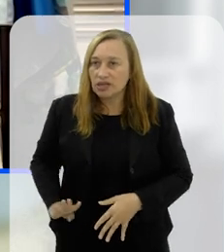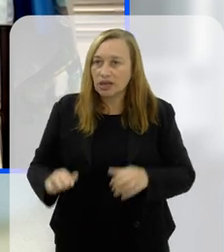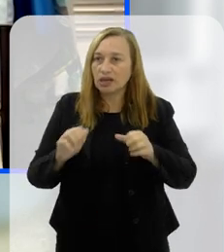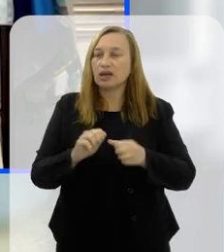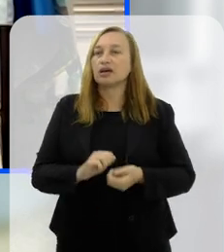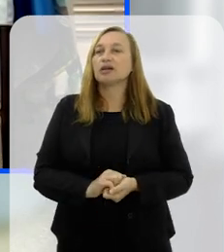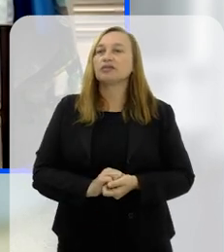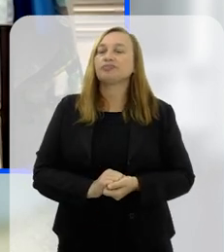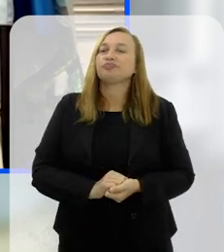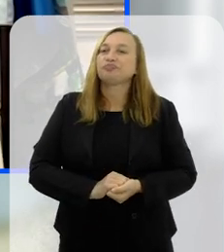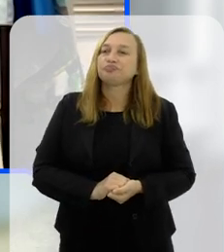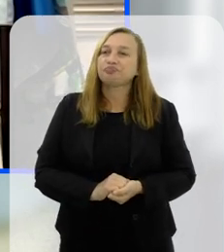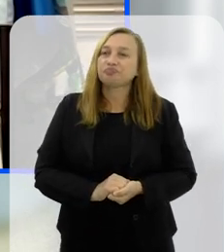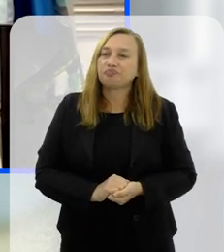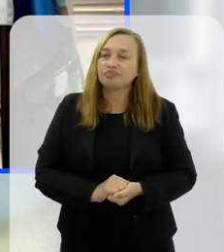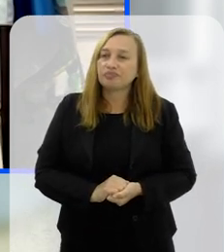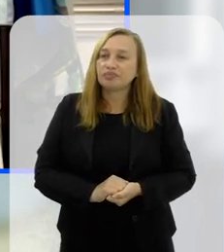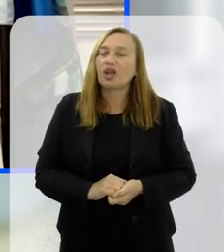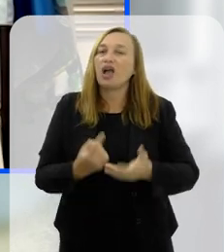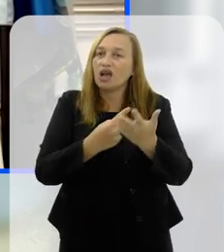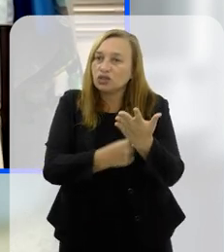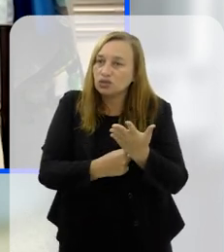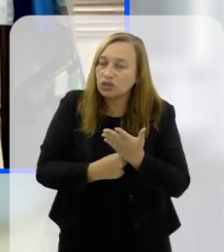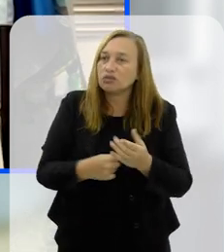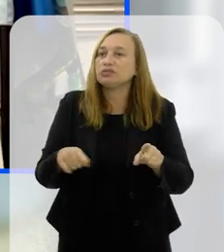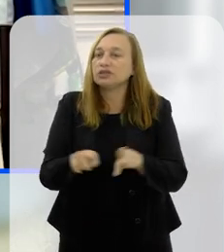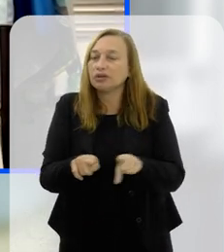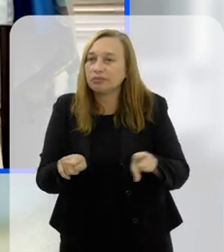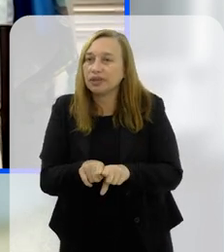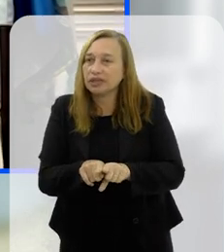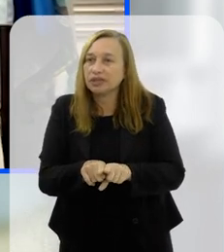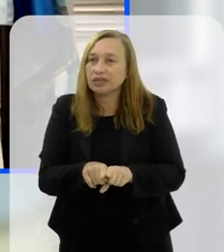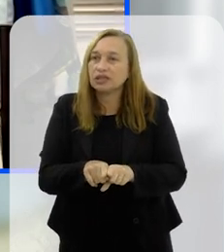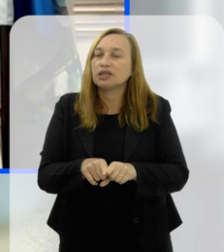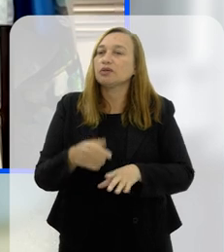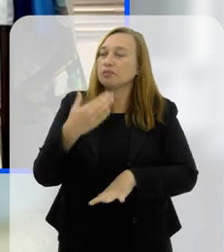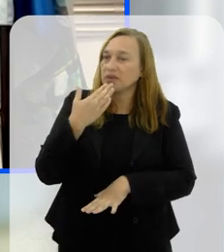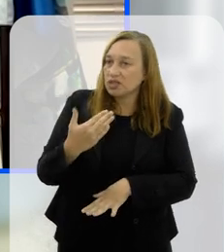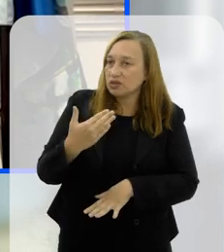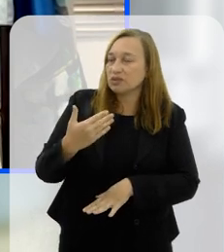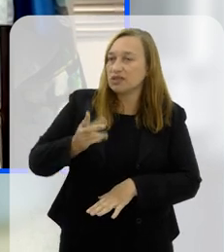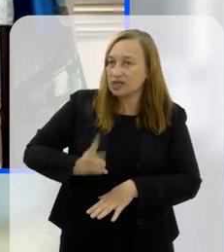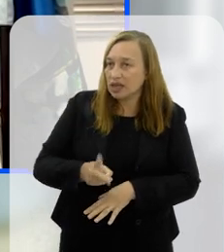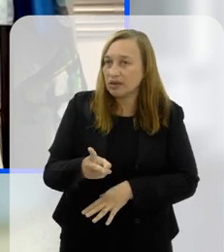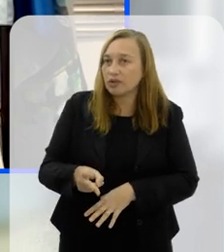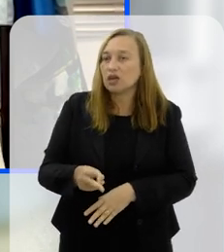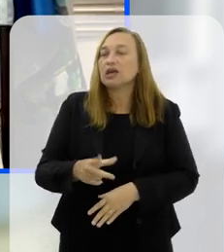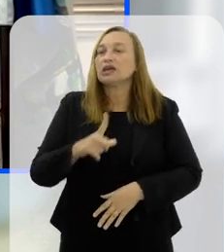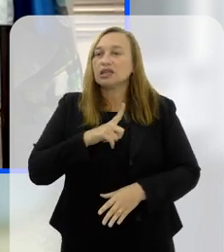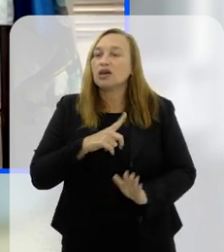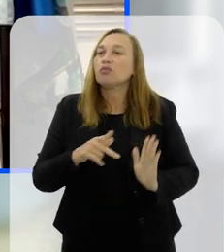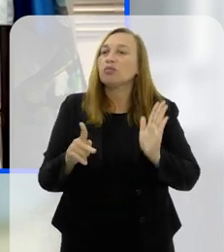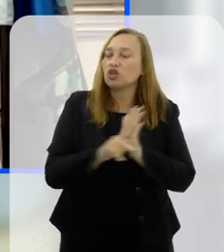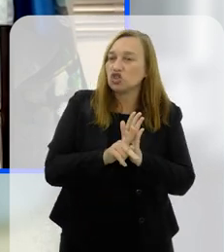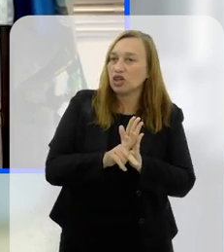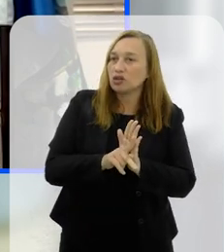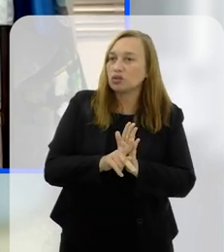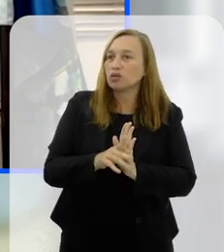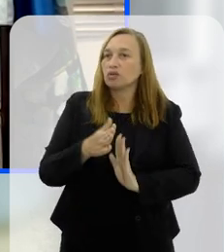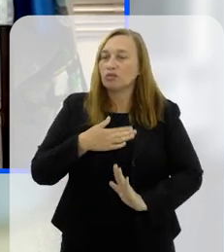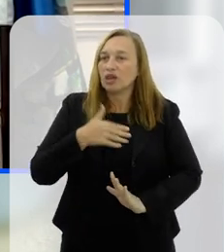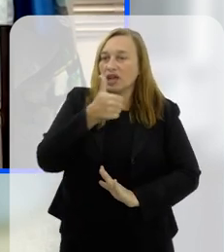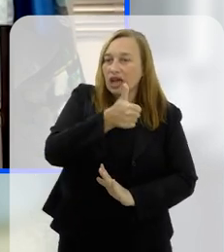Bacelar tá sempre e eh nos ajudando também E é isso que a gente pede e eu tenho um projeto